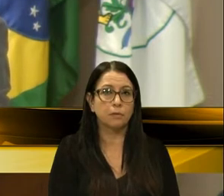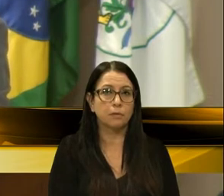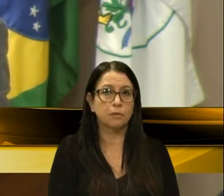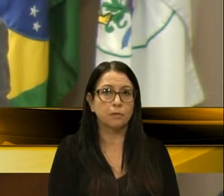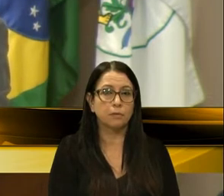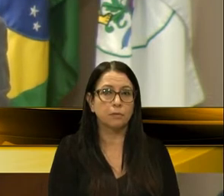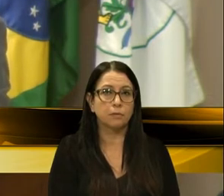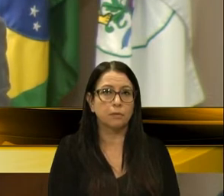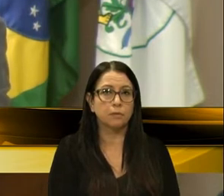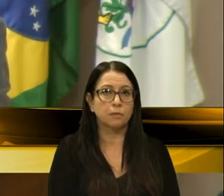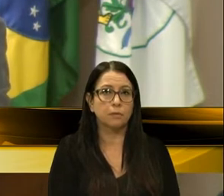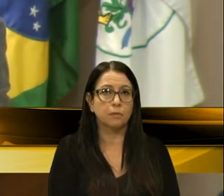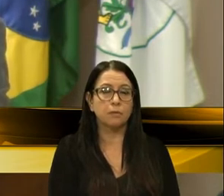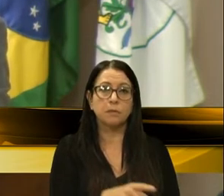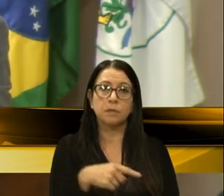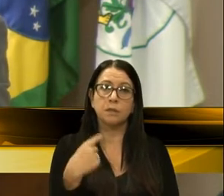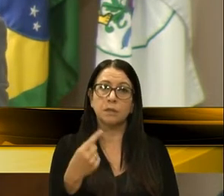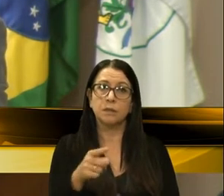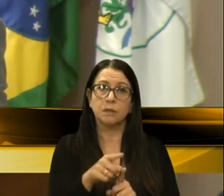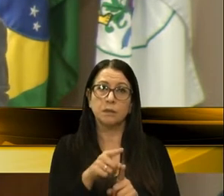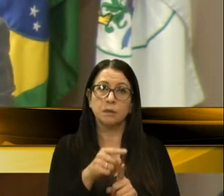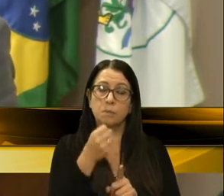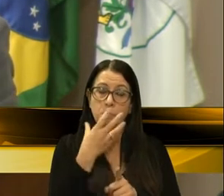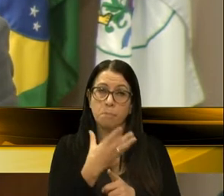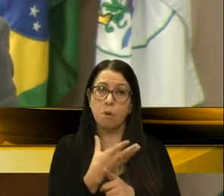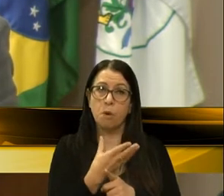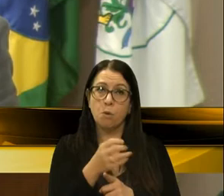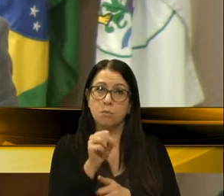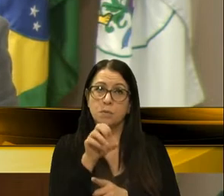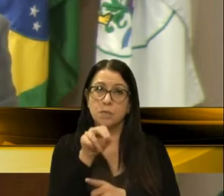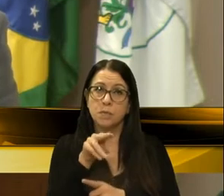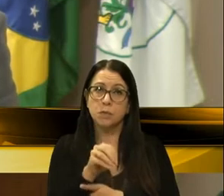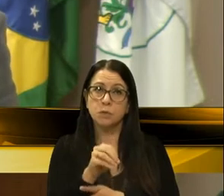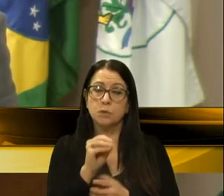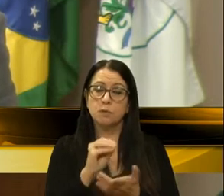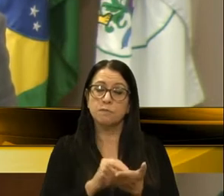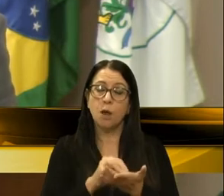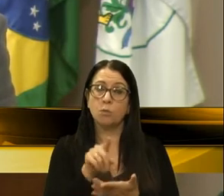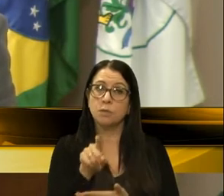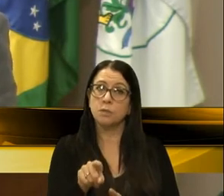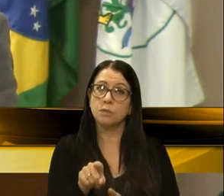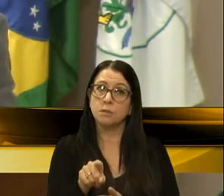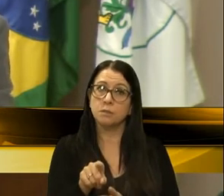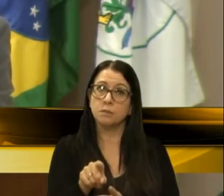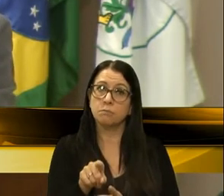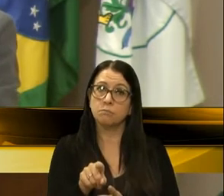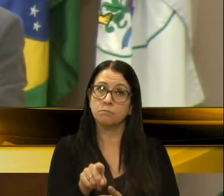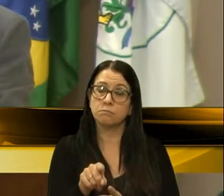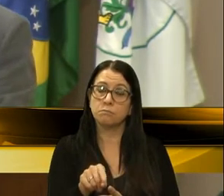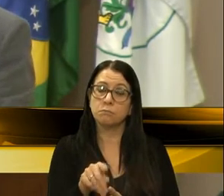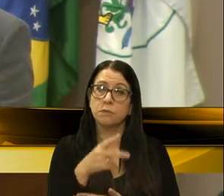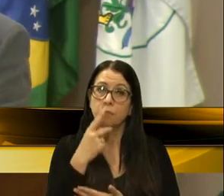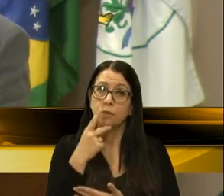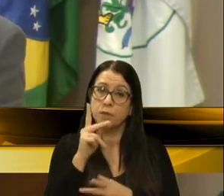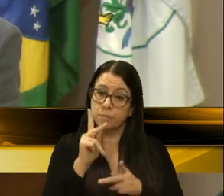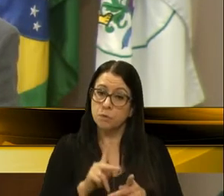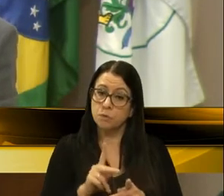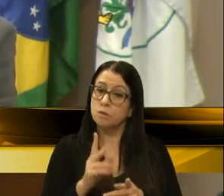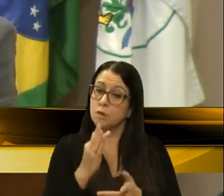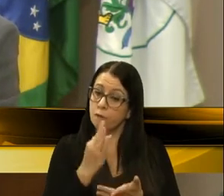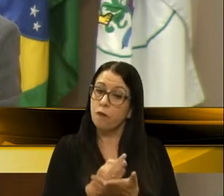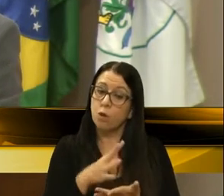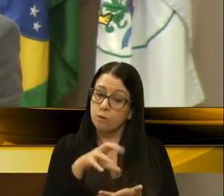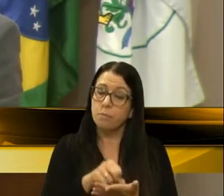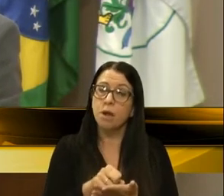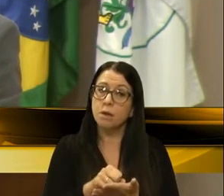Demaceno Barbosa: bom senso, falta isso, ela diz, se dirigindo às pessoas que